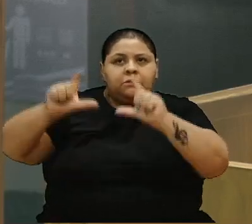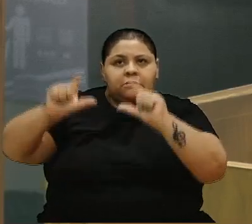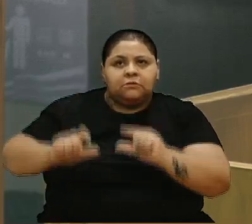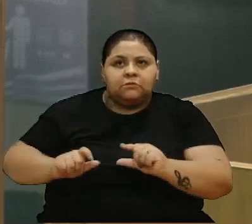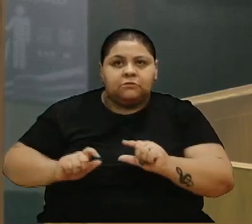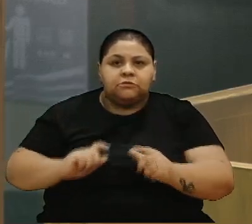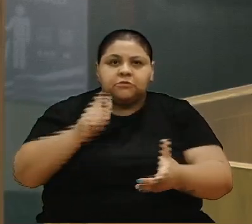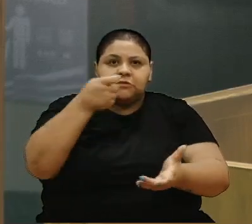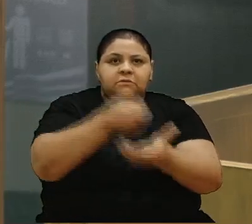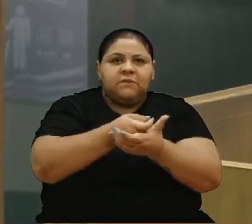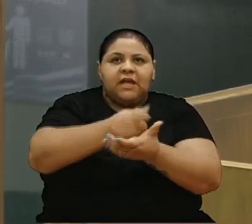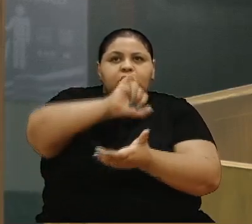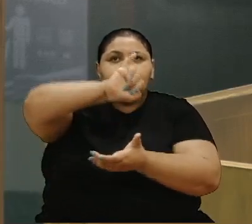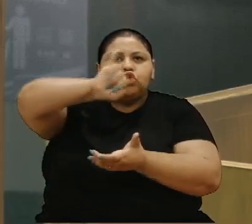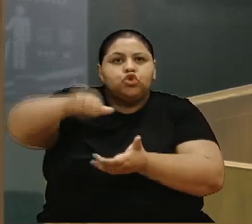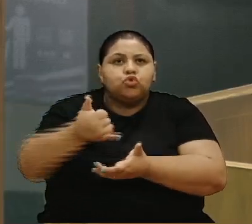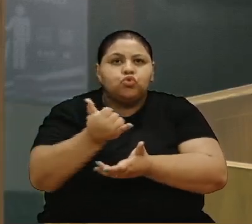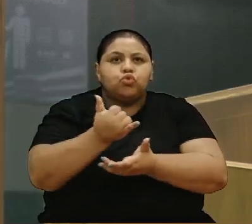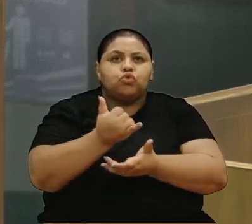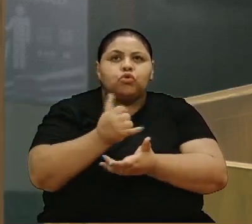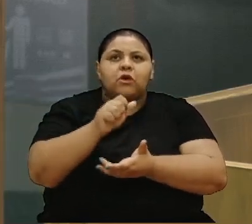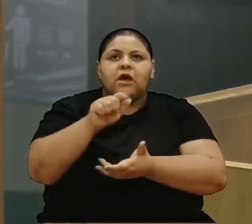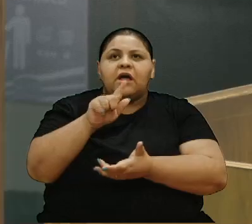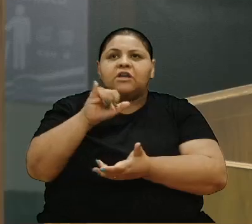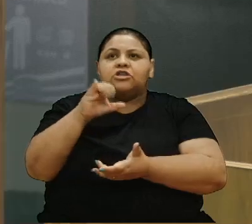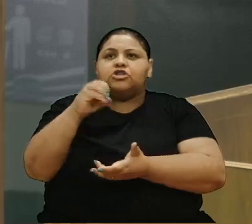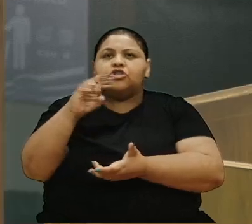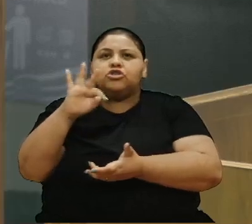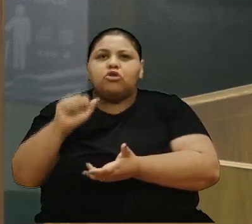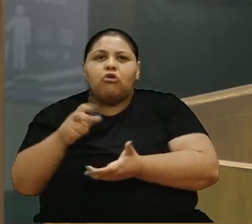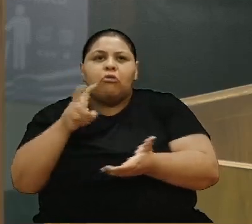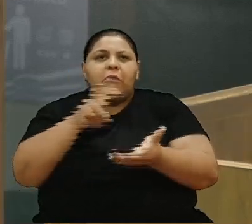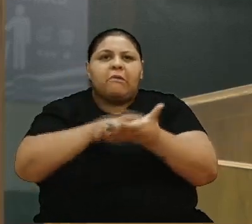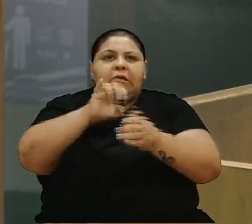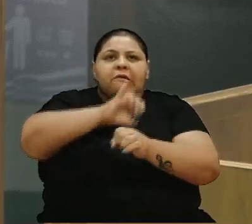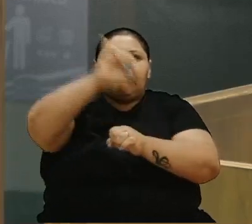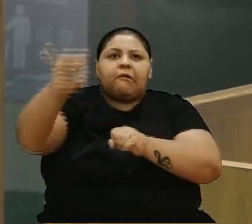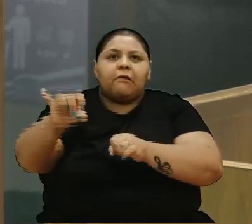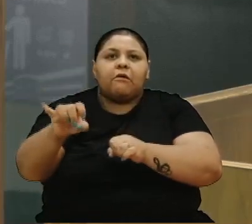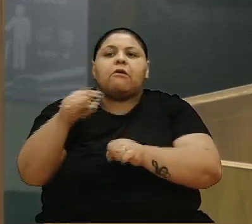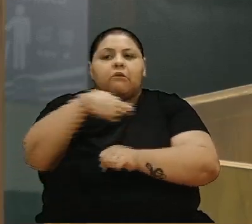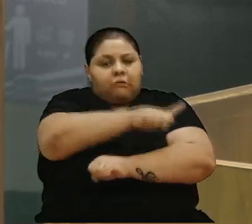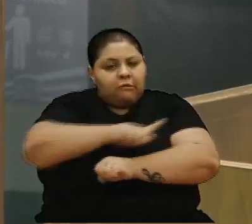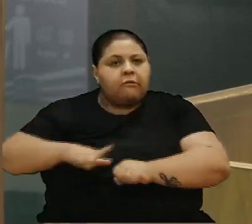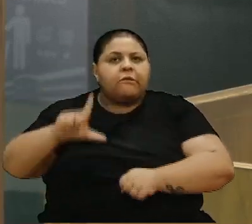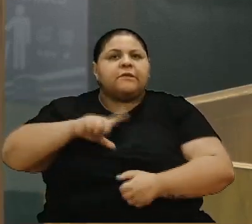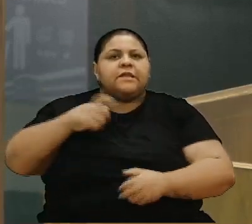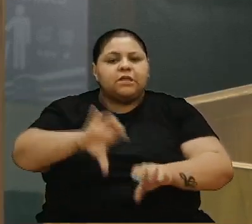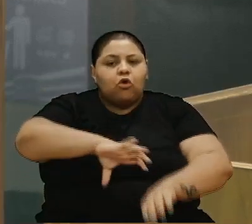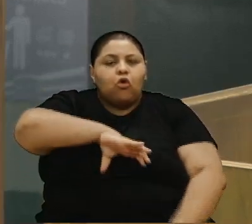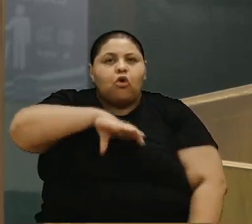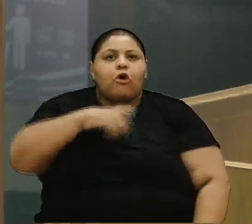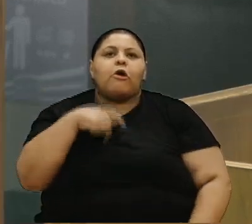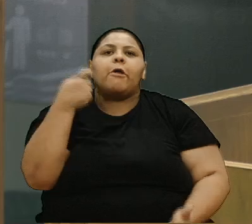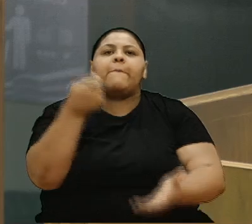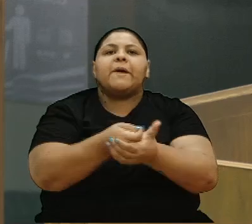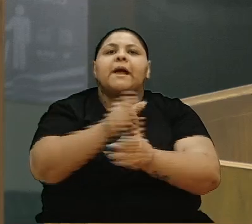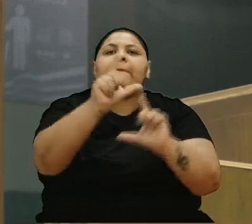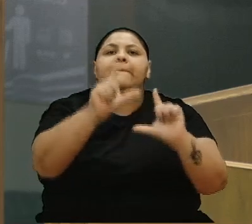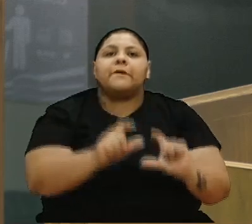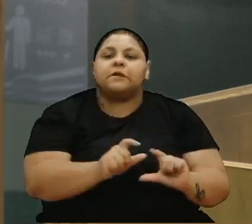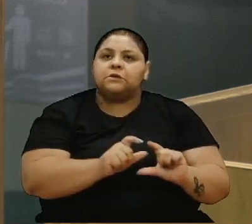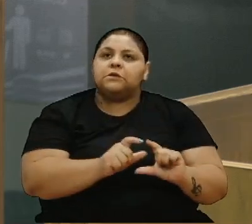pagar juro para agiota, para banqueiro internacional, para rentista. Aí sim que o governo tem que ter coragem e bancar